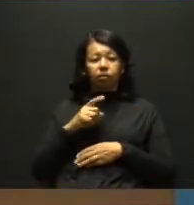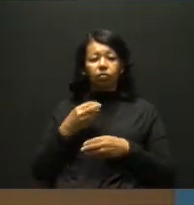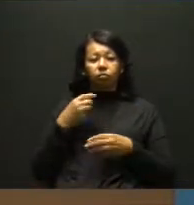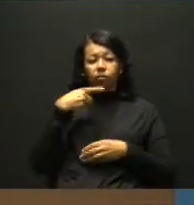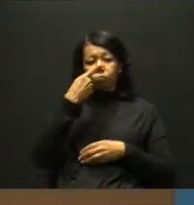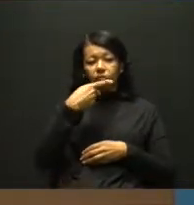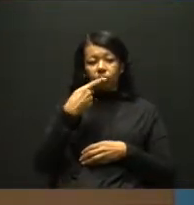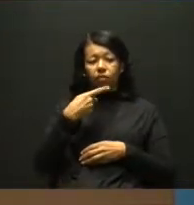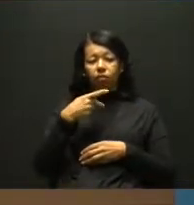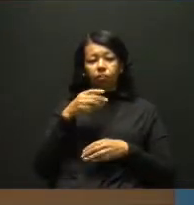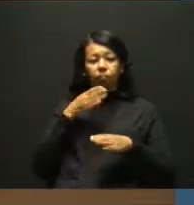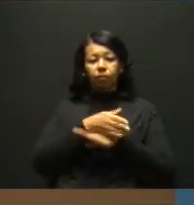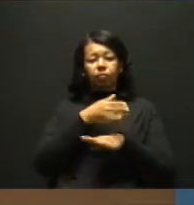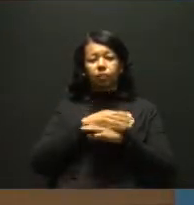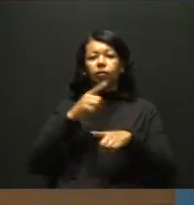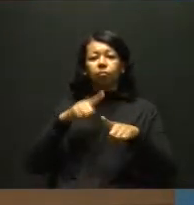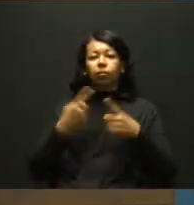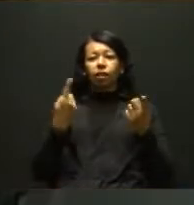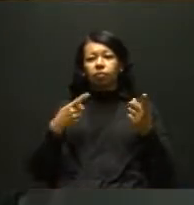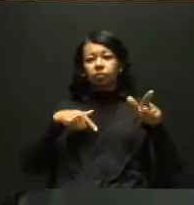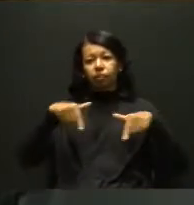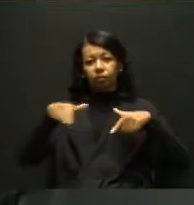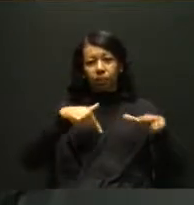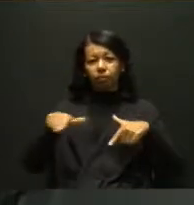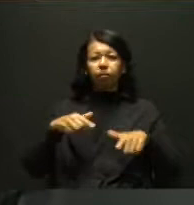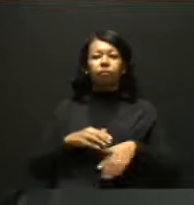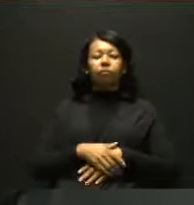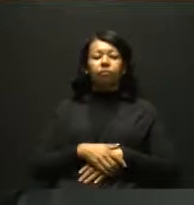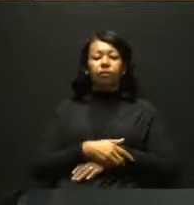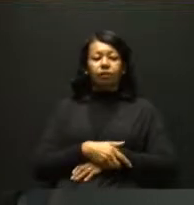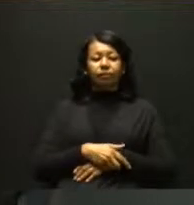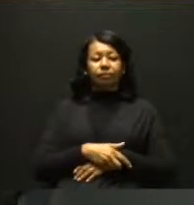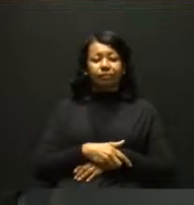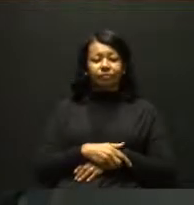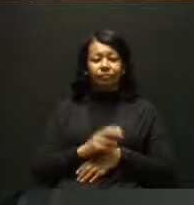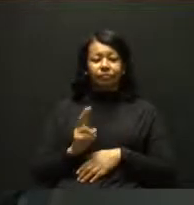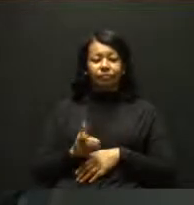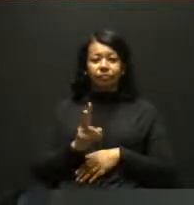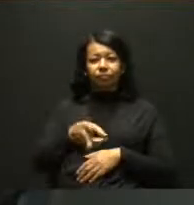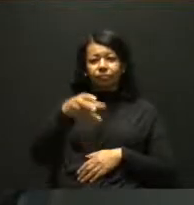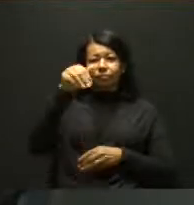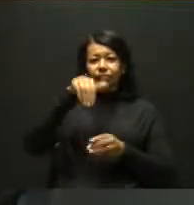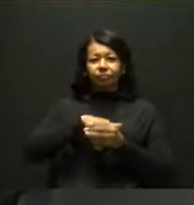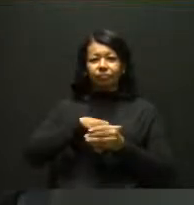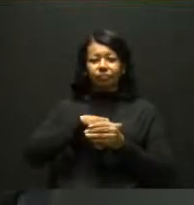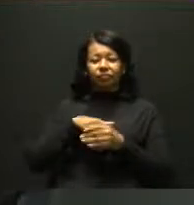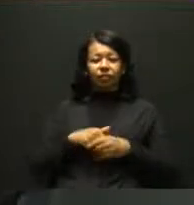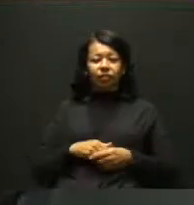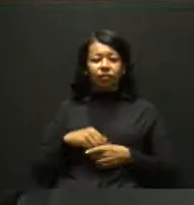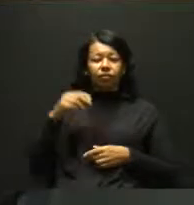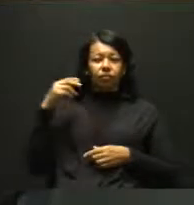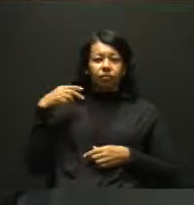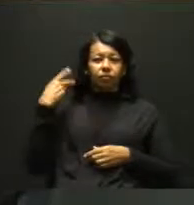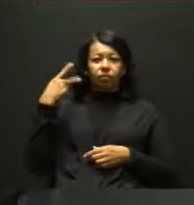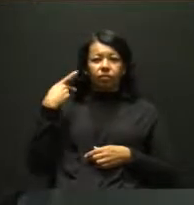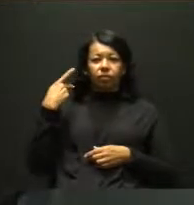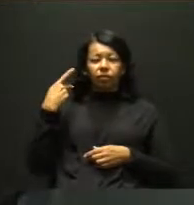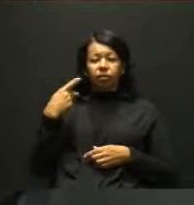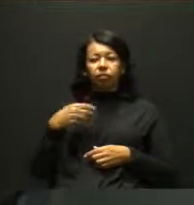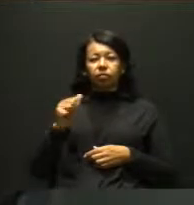mas eu trabalhei é só preciso continuar em votação com a palavra o vereador